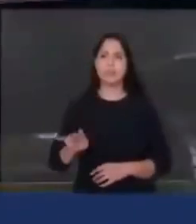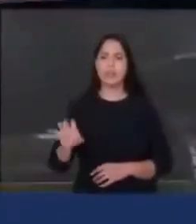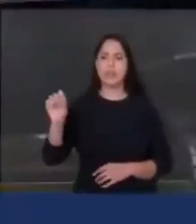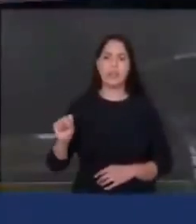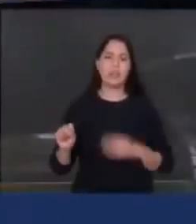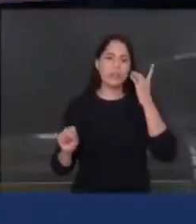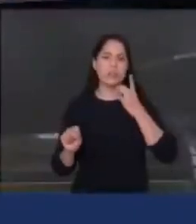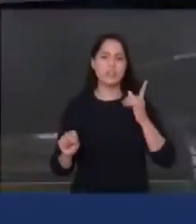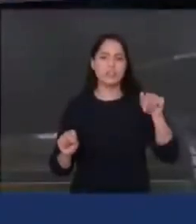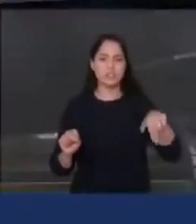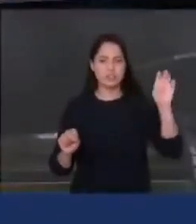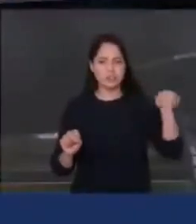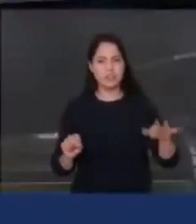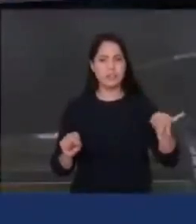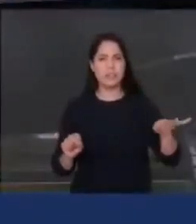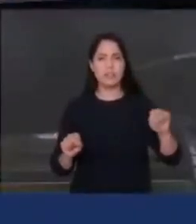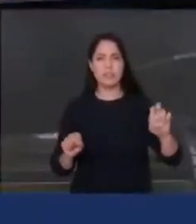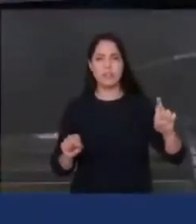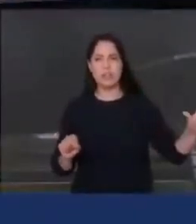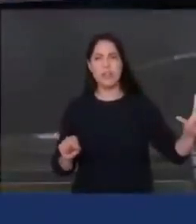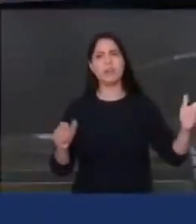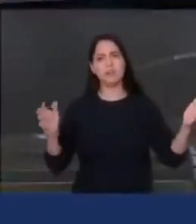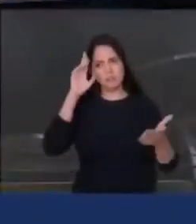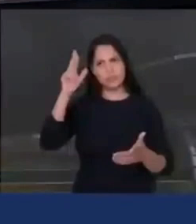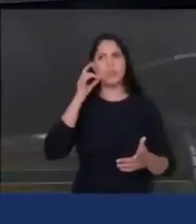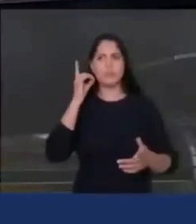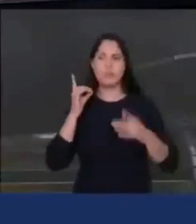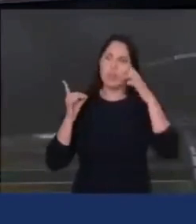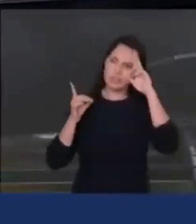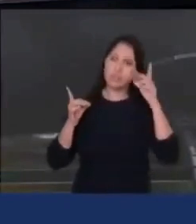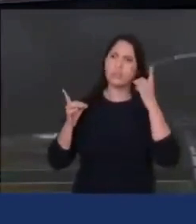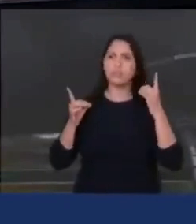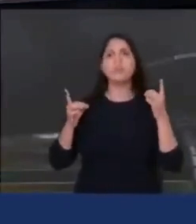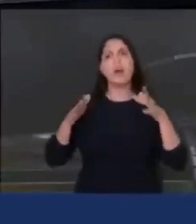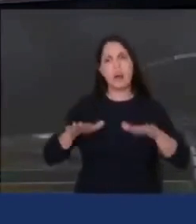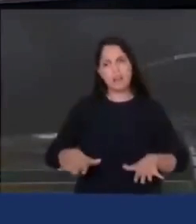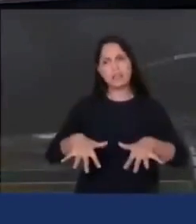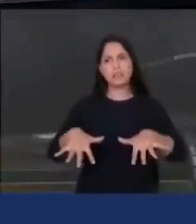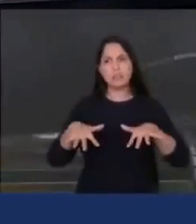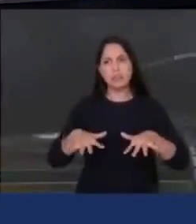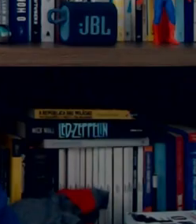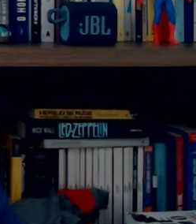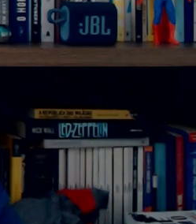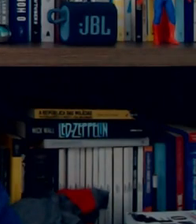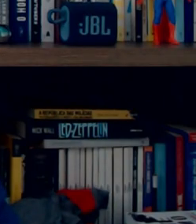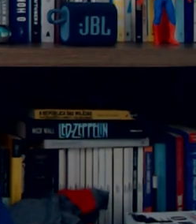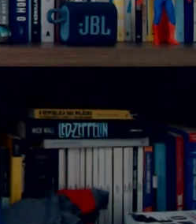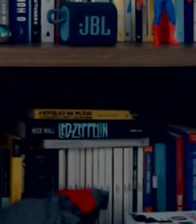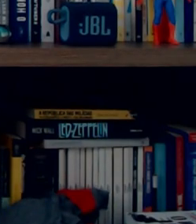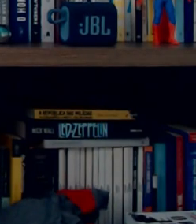Giovana Federal seus Deputado seus deputados vamos manter a calma nesse plenário por favor